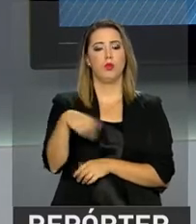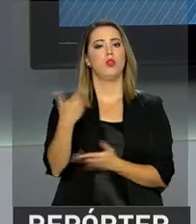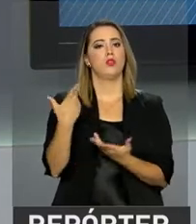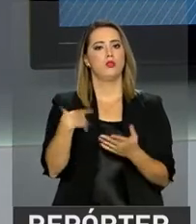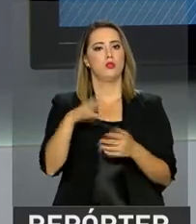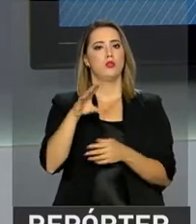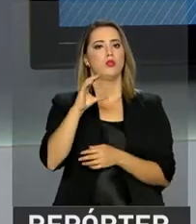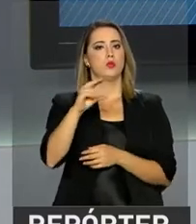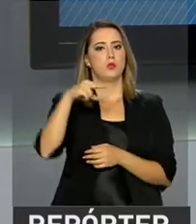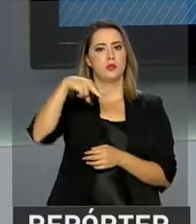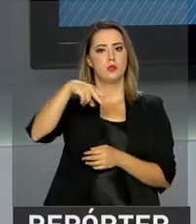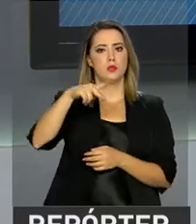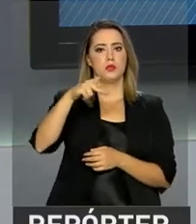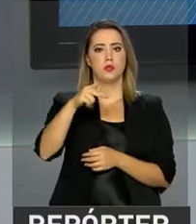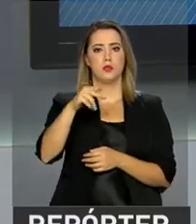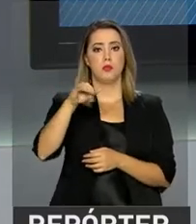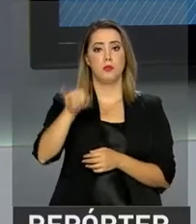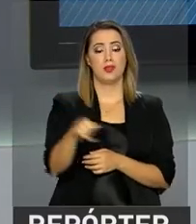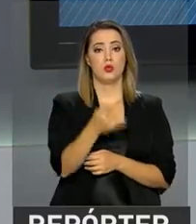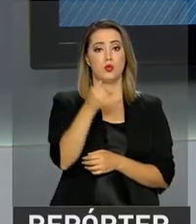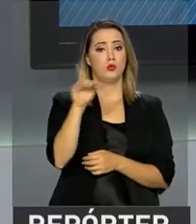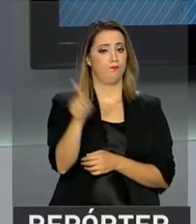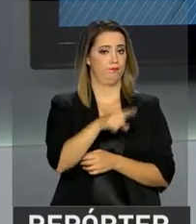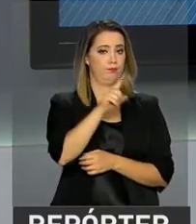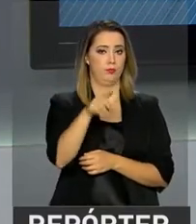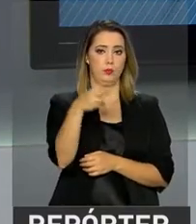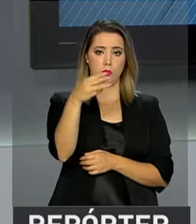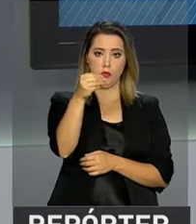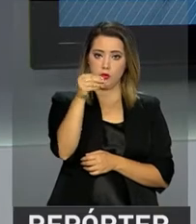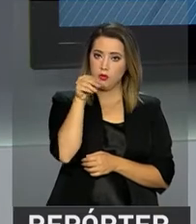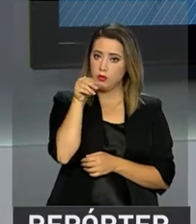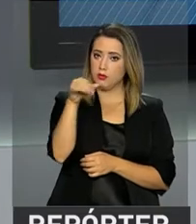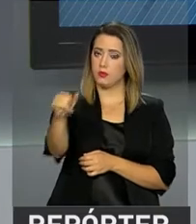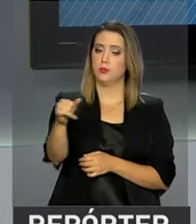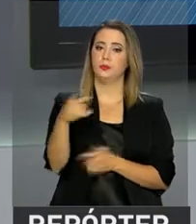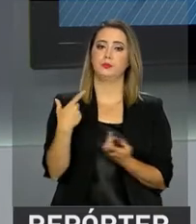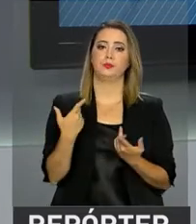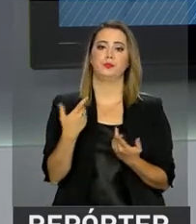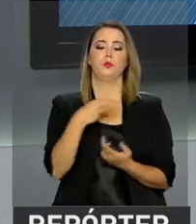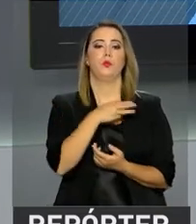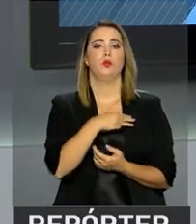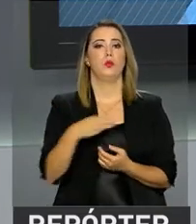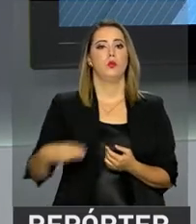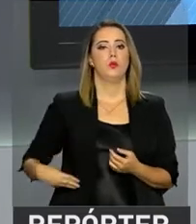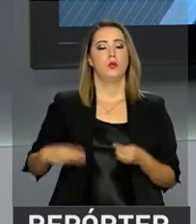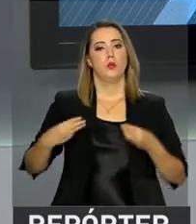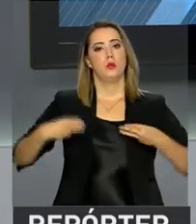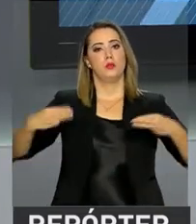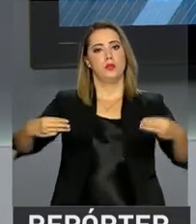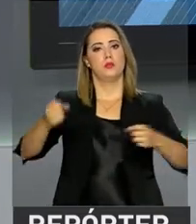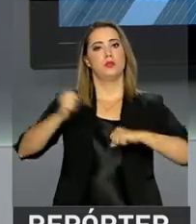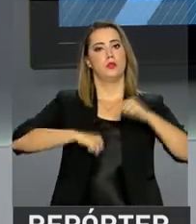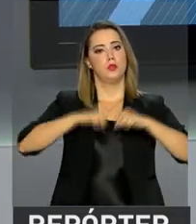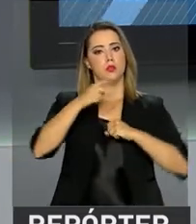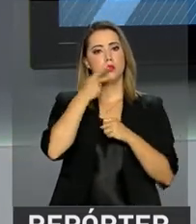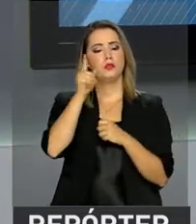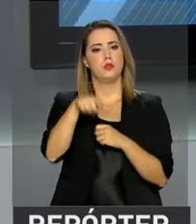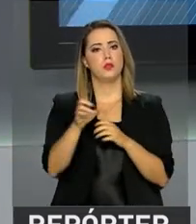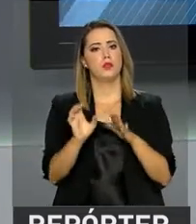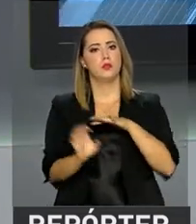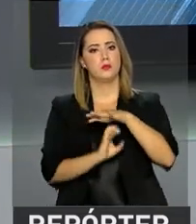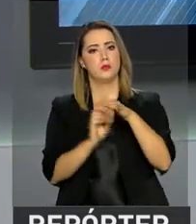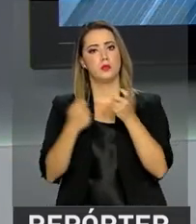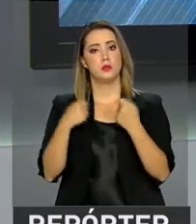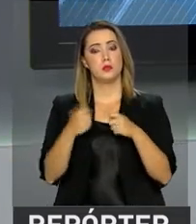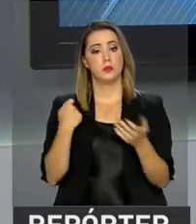de pessoa jurídica suspenso por 30 dias segundo o ministério da indústria e comércio exterior de serviços esses micro empreendedores